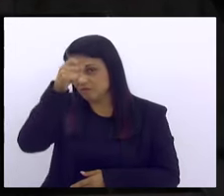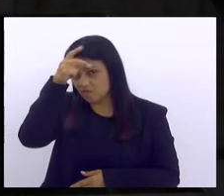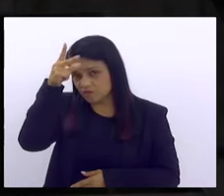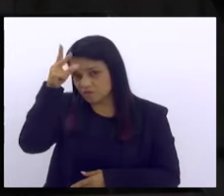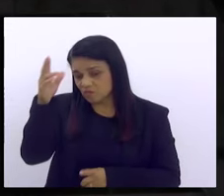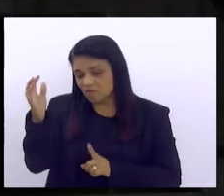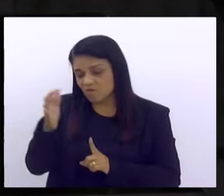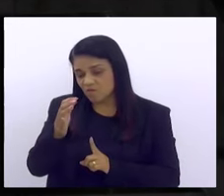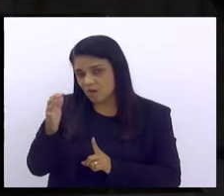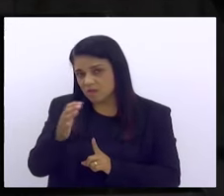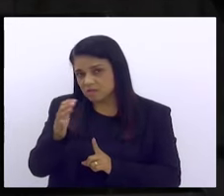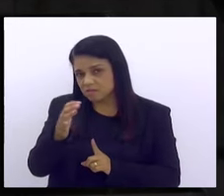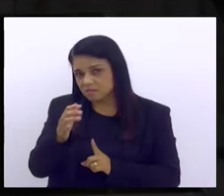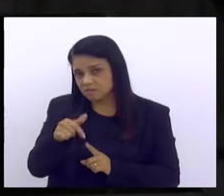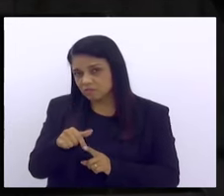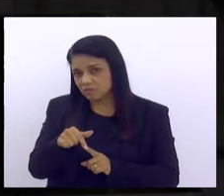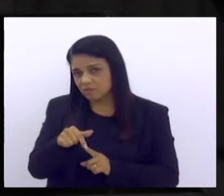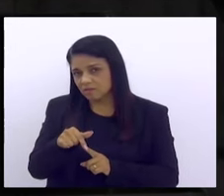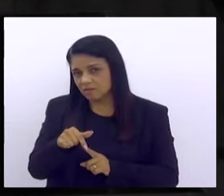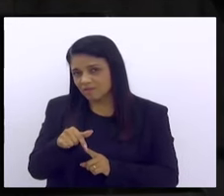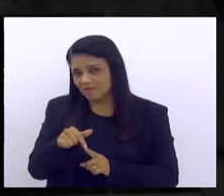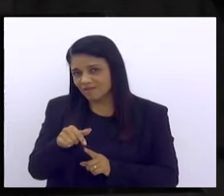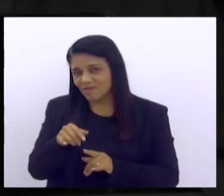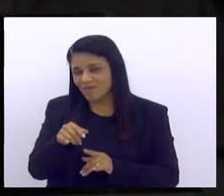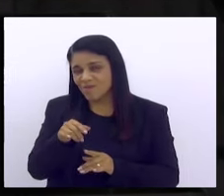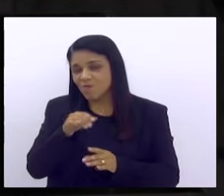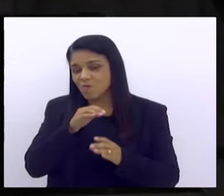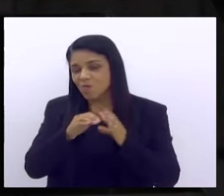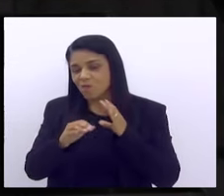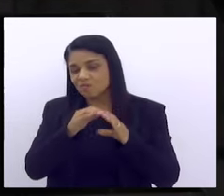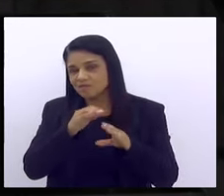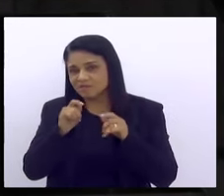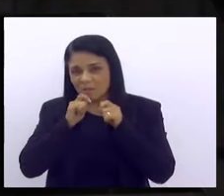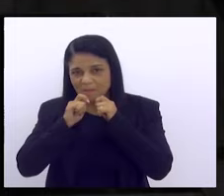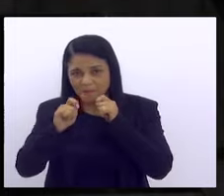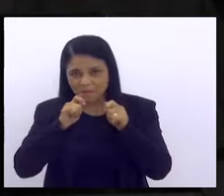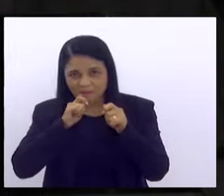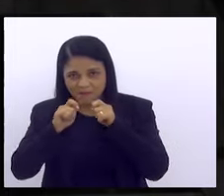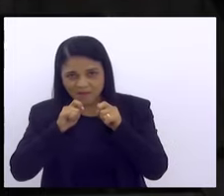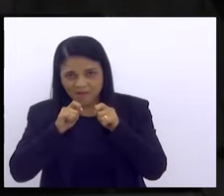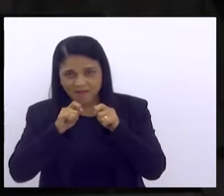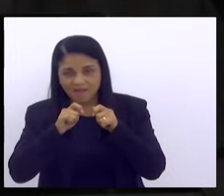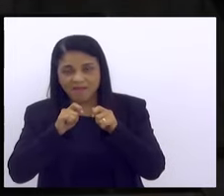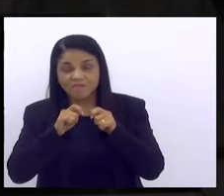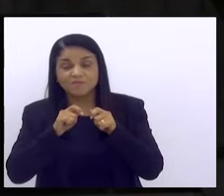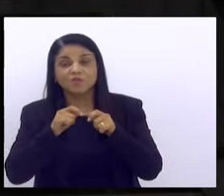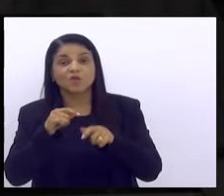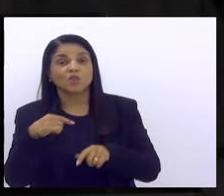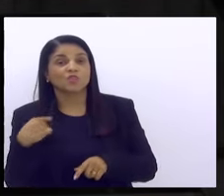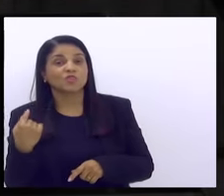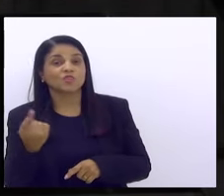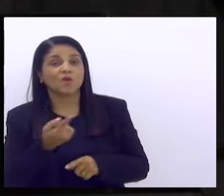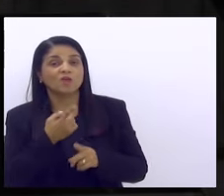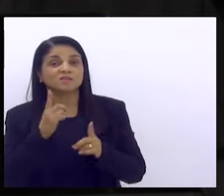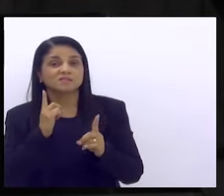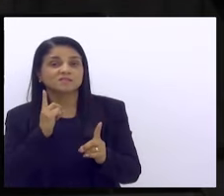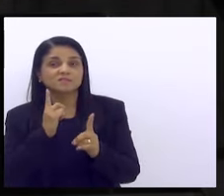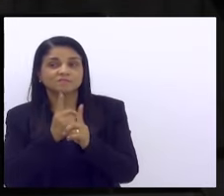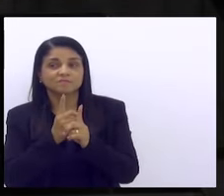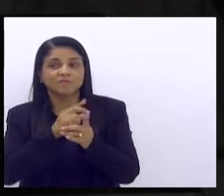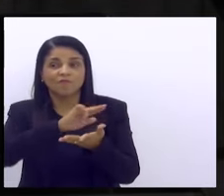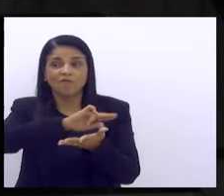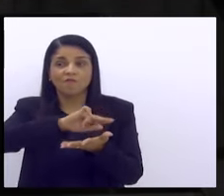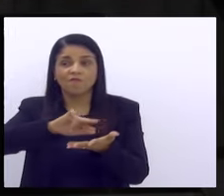né, com os meios de comunicação, até porque nós encontramos